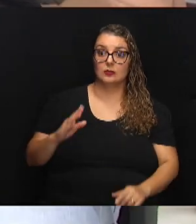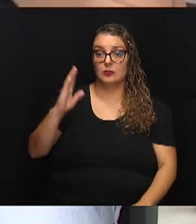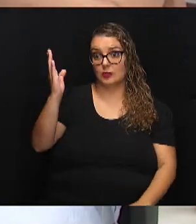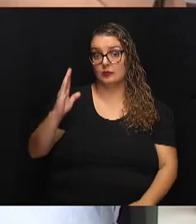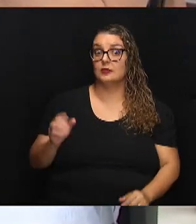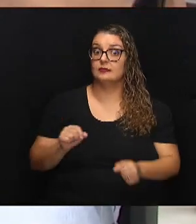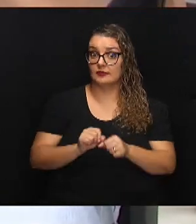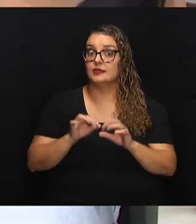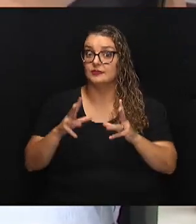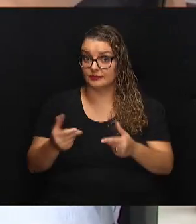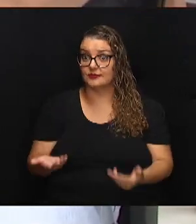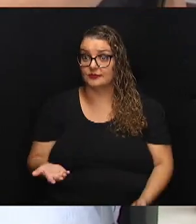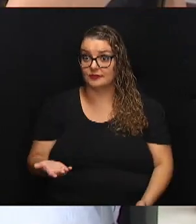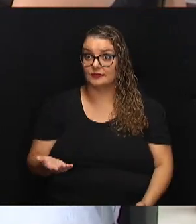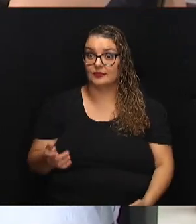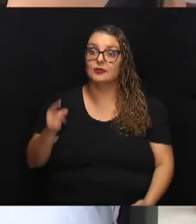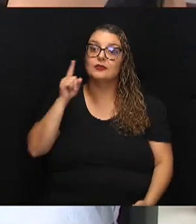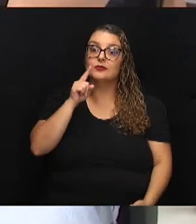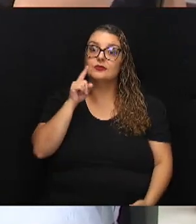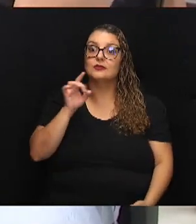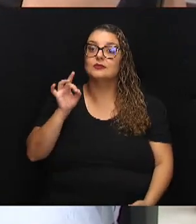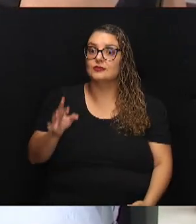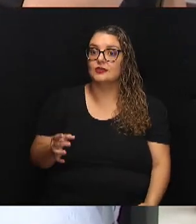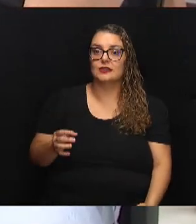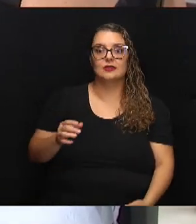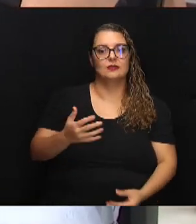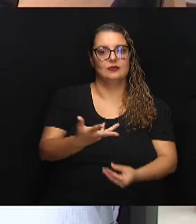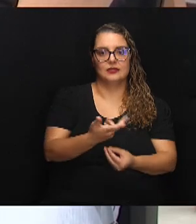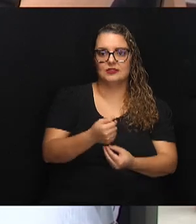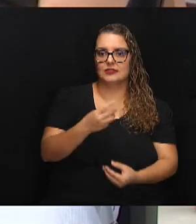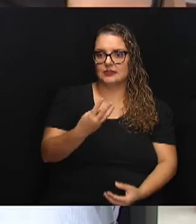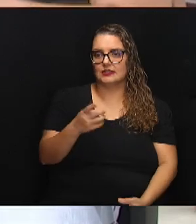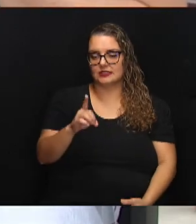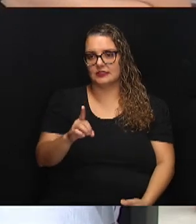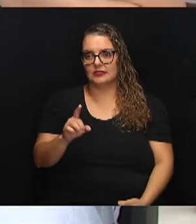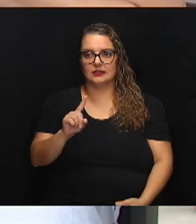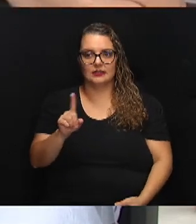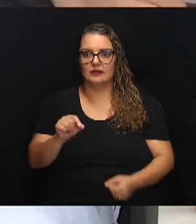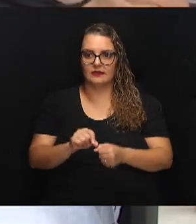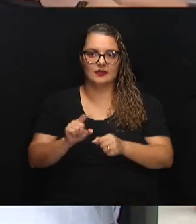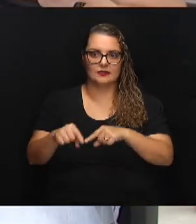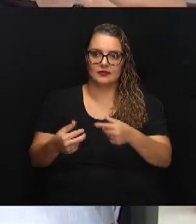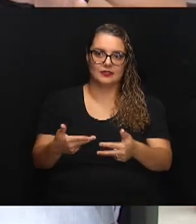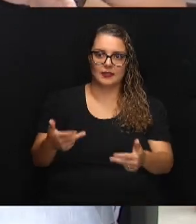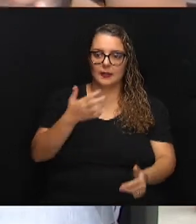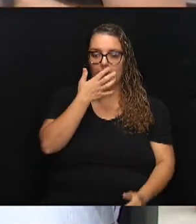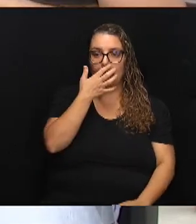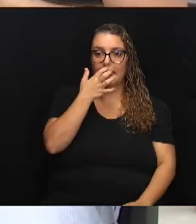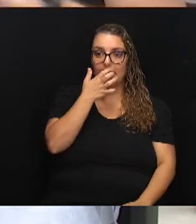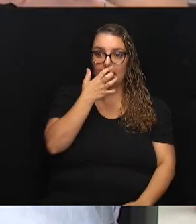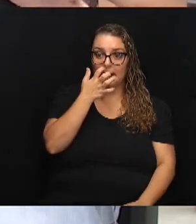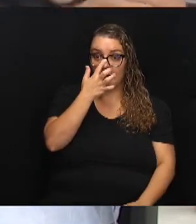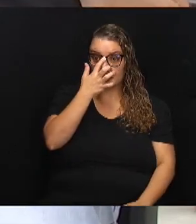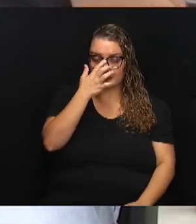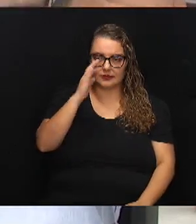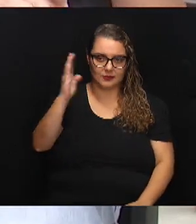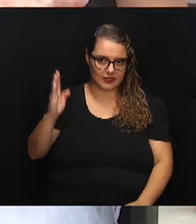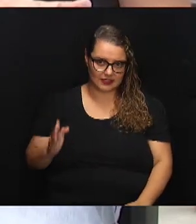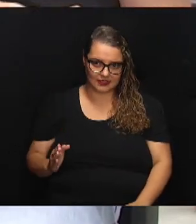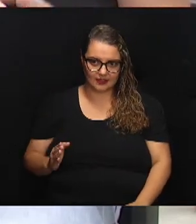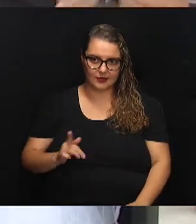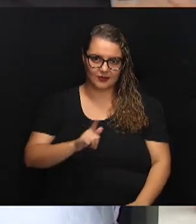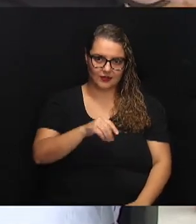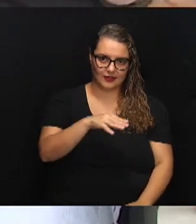tudo. Nos Estados Unidos você tem só o artista 3D, ele é só artista 3D, ele não faz outra coisa. No Brasil, você pega um game designer, normalmente ele começa do